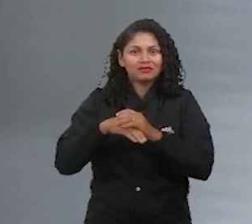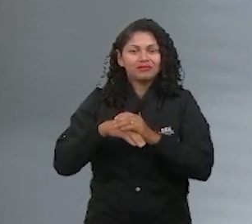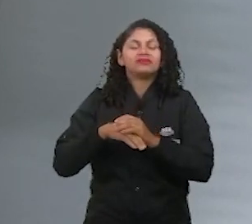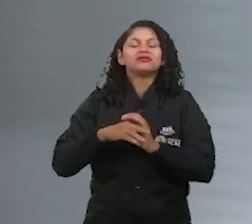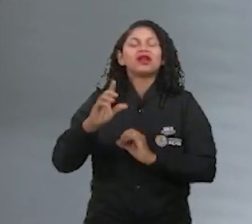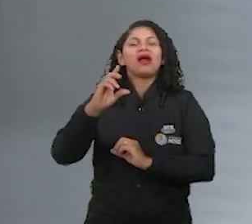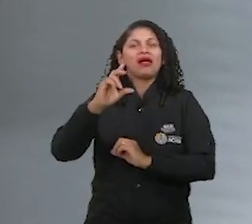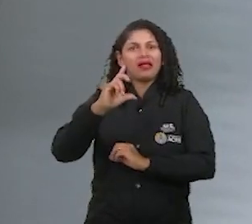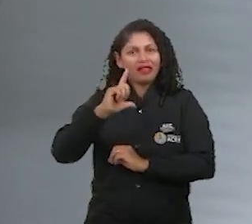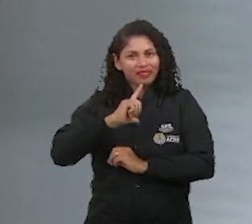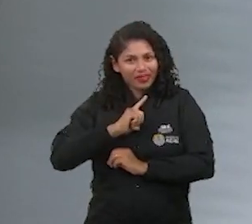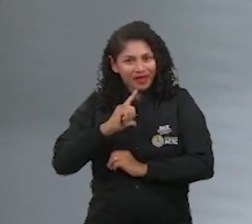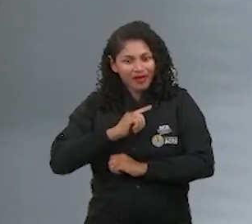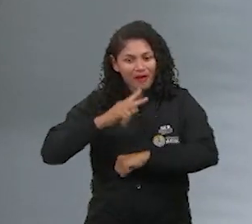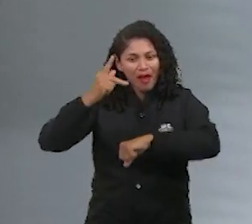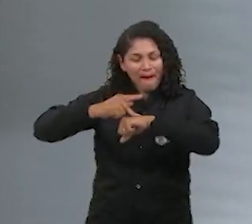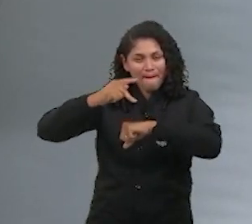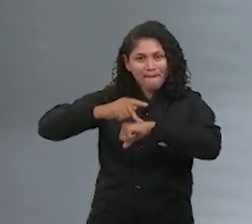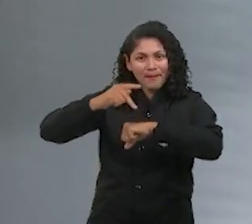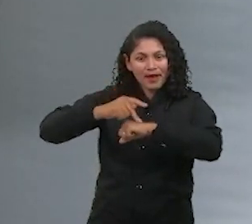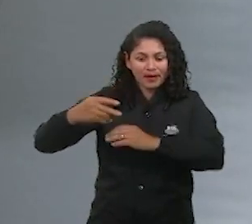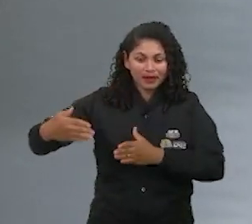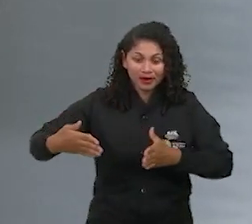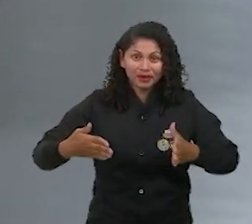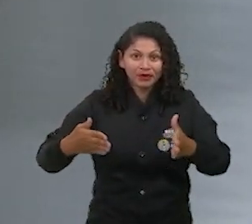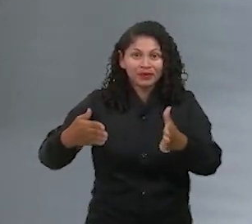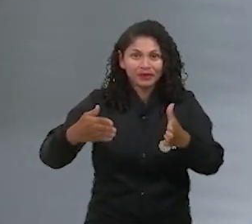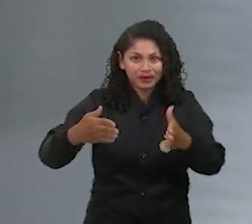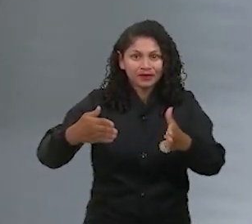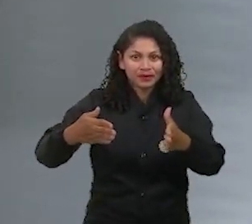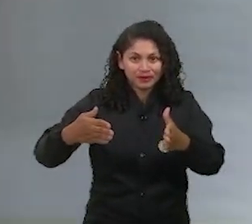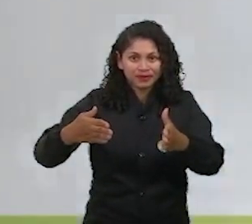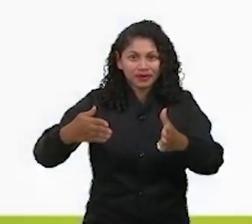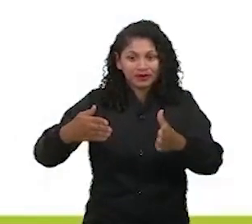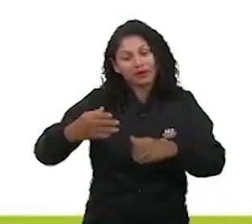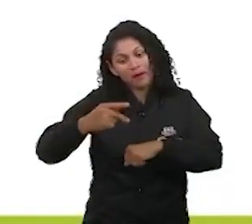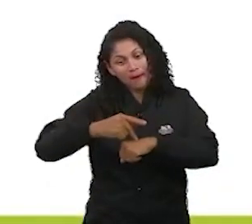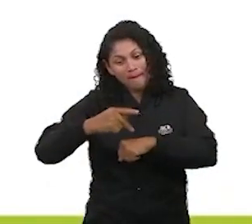Então, é um dos poemas mais conhecidos dele. Vamos continuar.